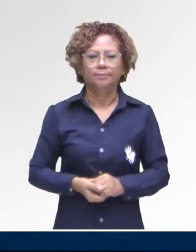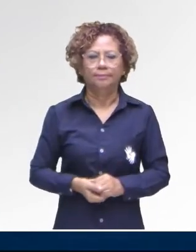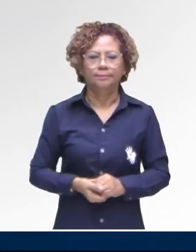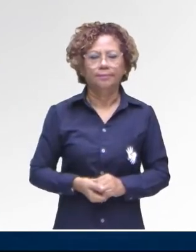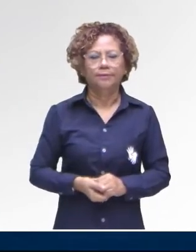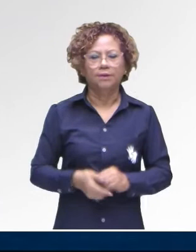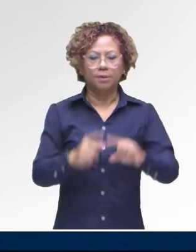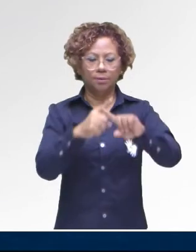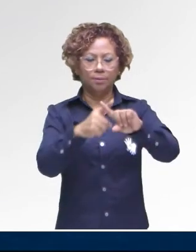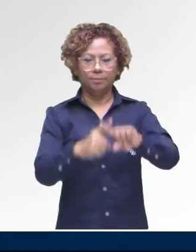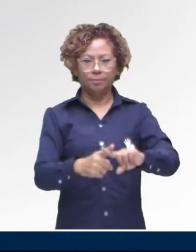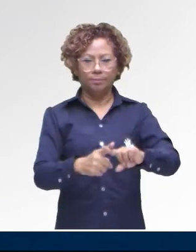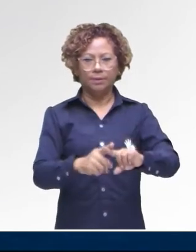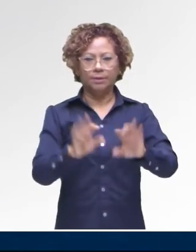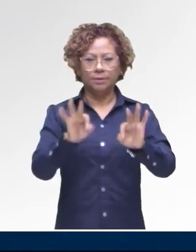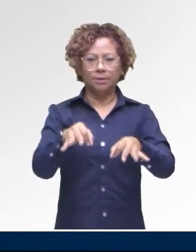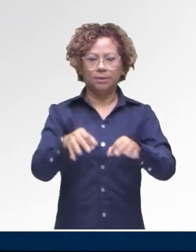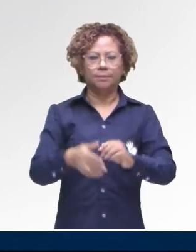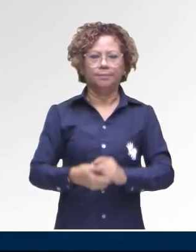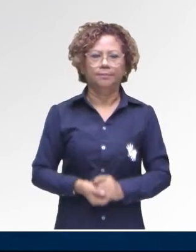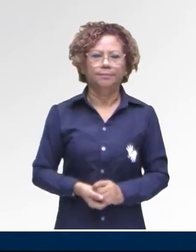correto. Mas vamos